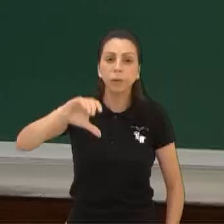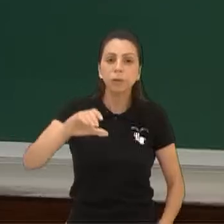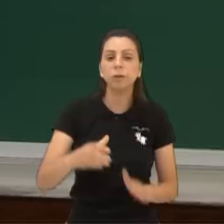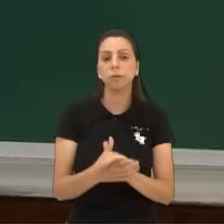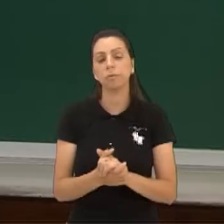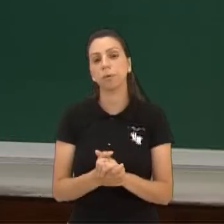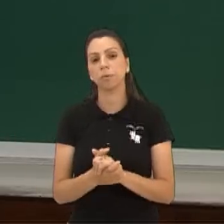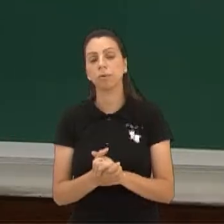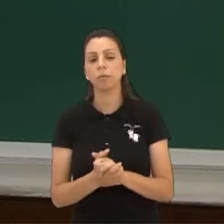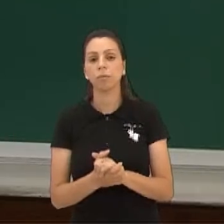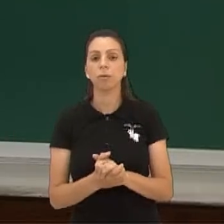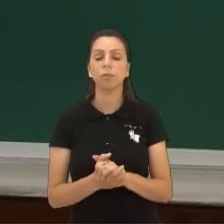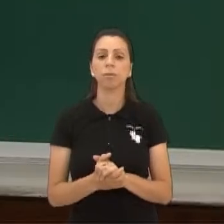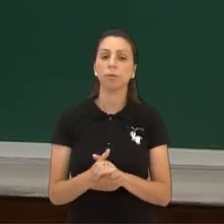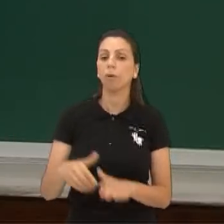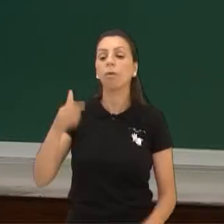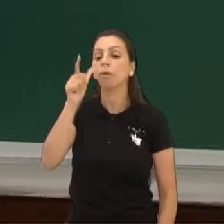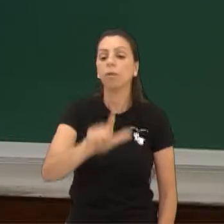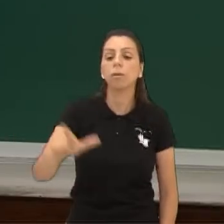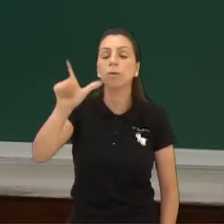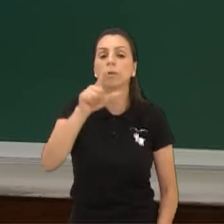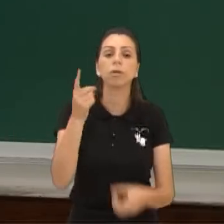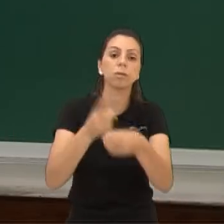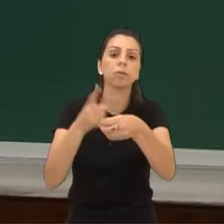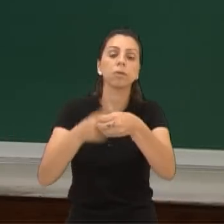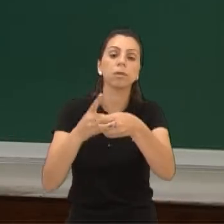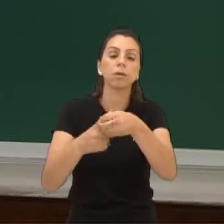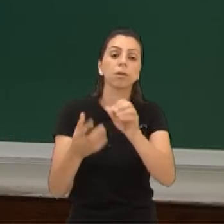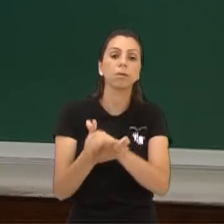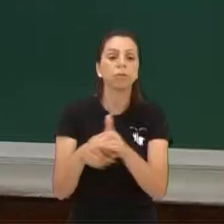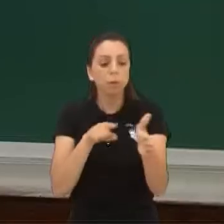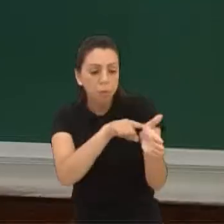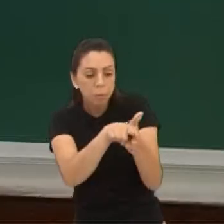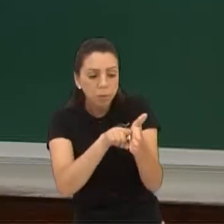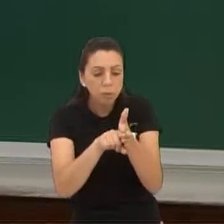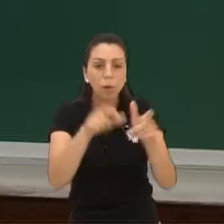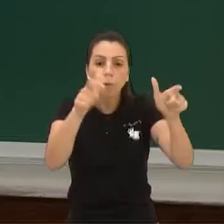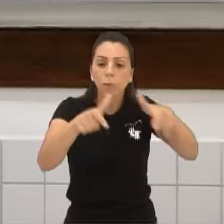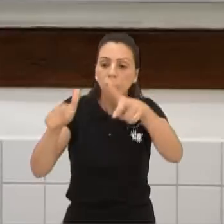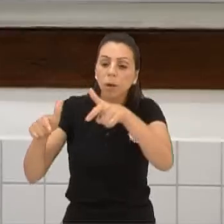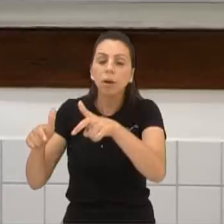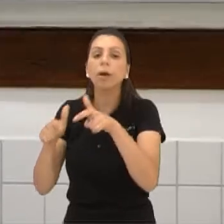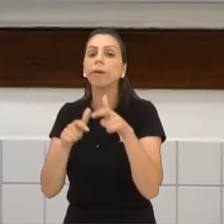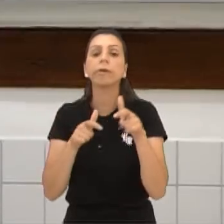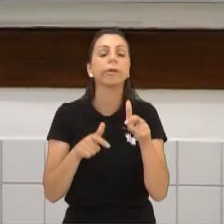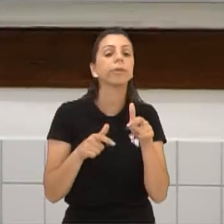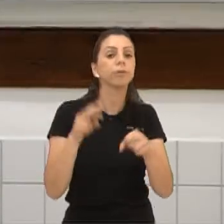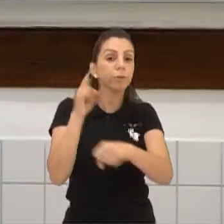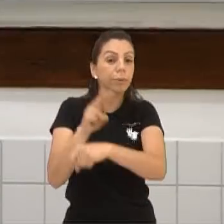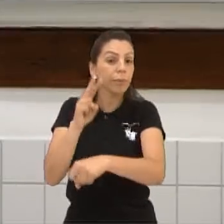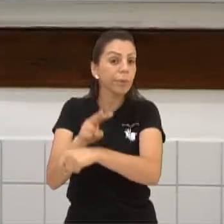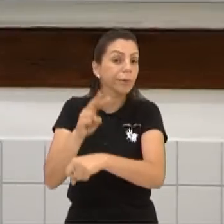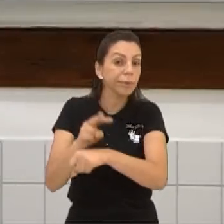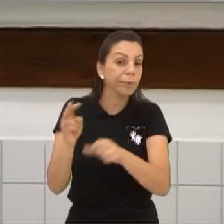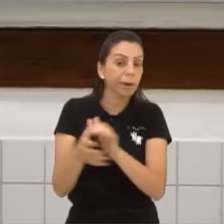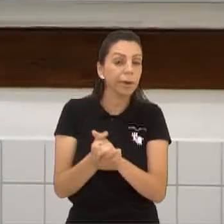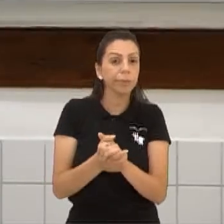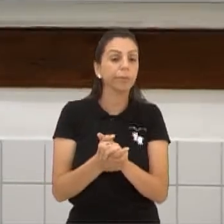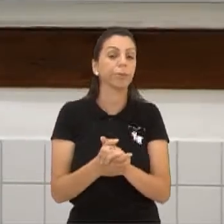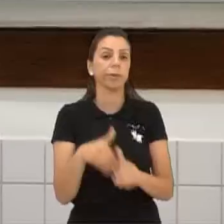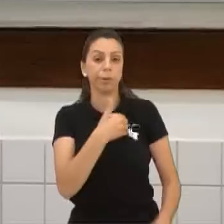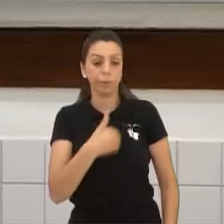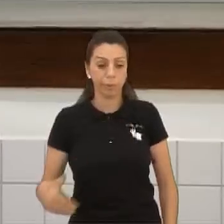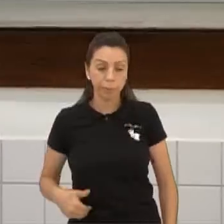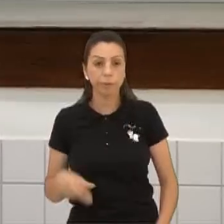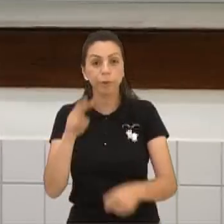em Londrina. Aqui em Londrina, quais são as unidades de conservação mantidas pelo poder público? Eu moro em Foz do Iguaçu. Aqui na minha região,